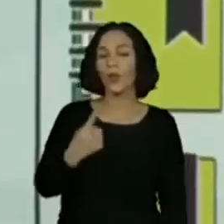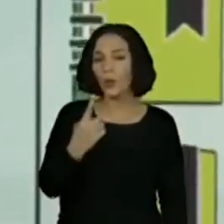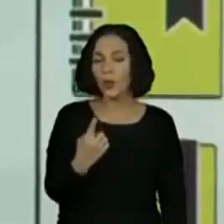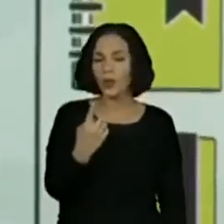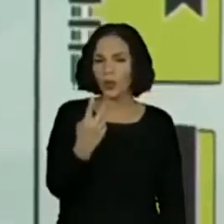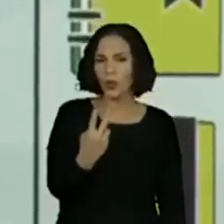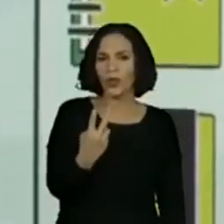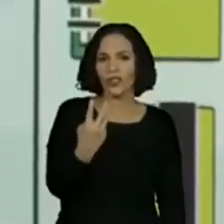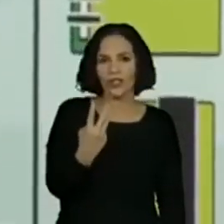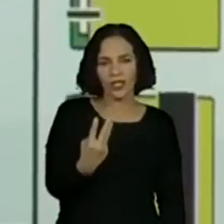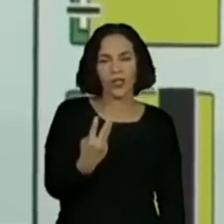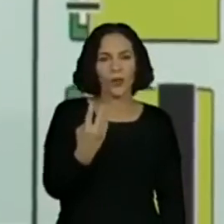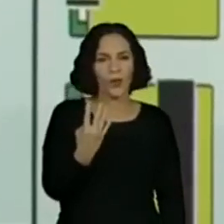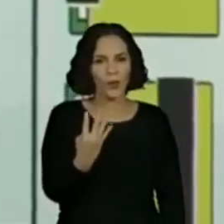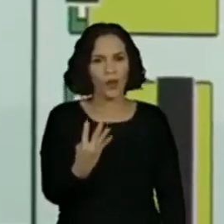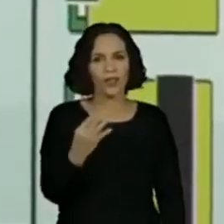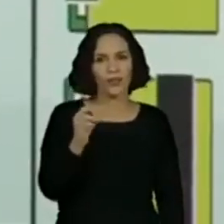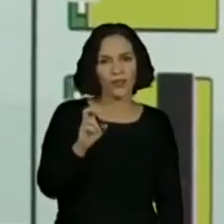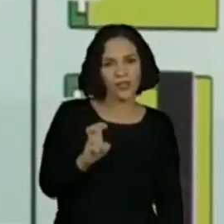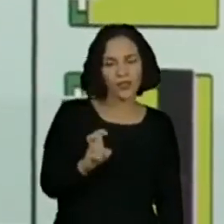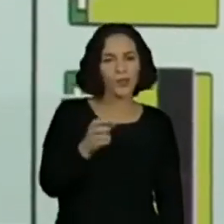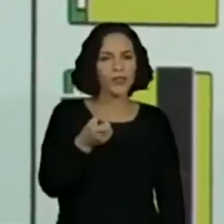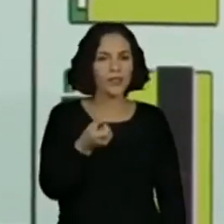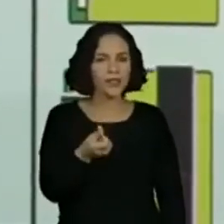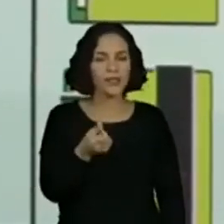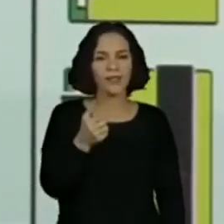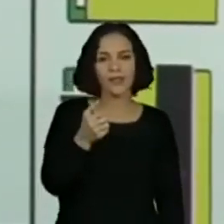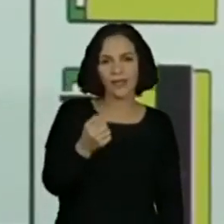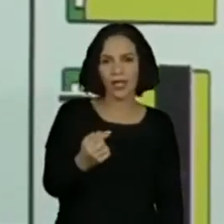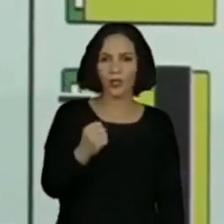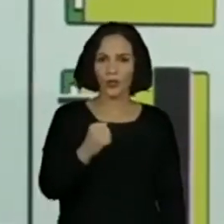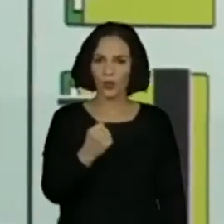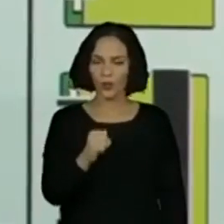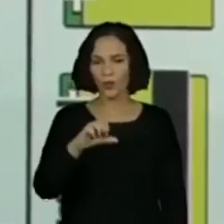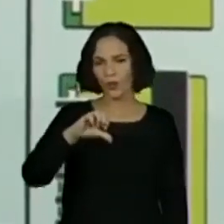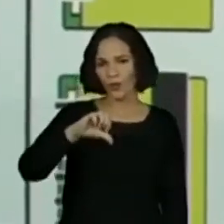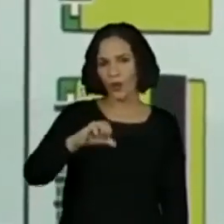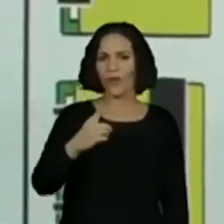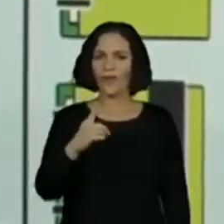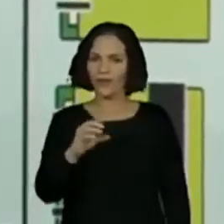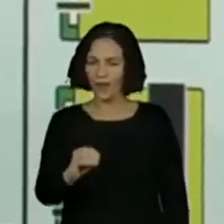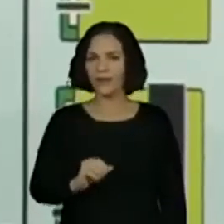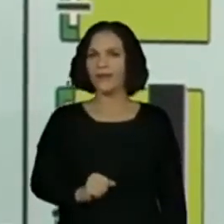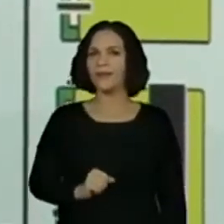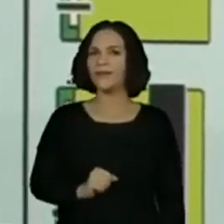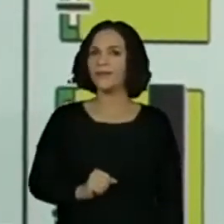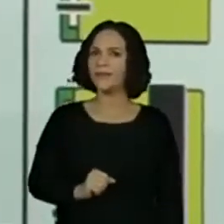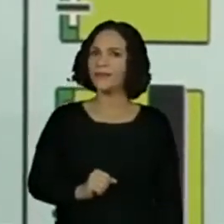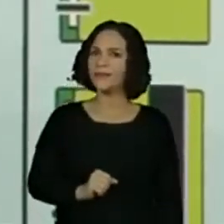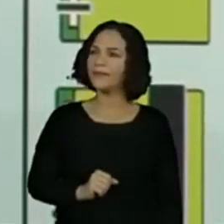1, 2, 3, 4, 5, 6, 7, 8, 9, 10.